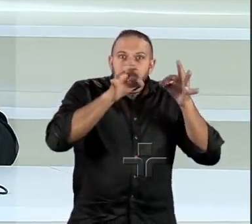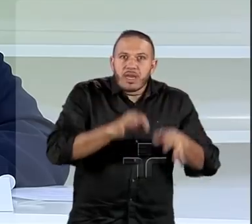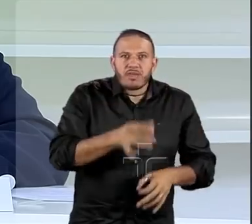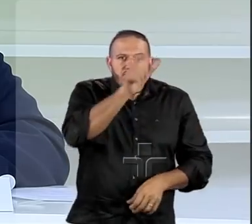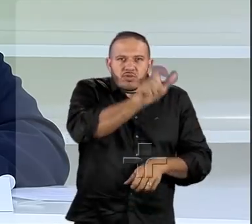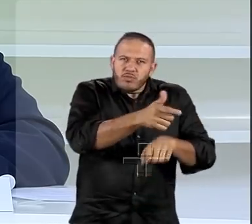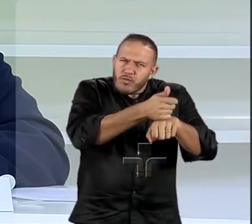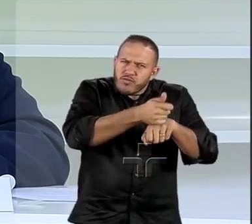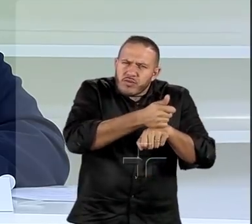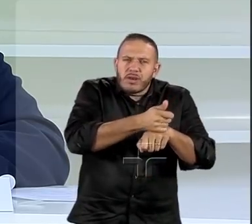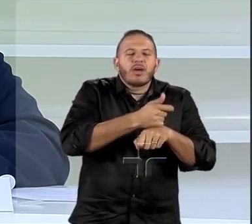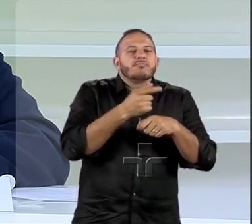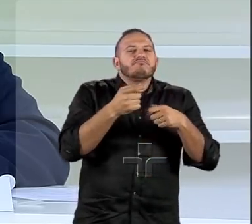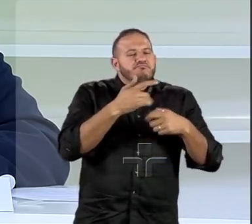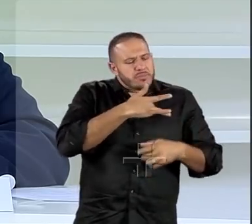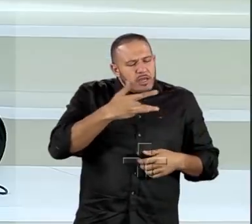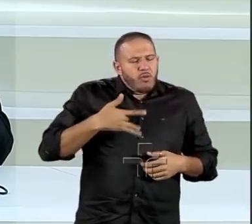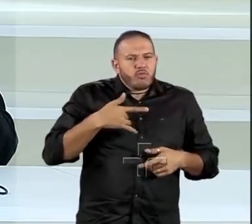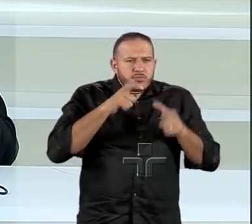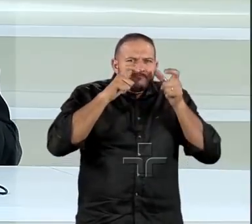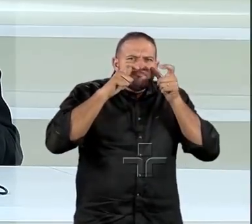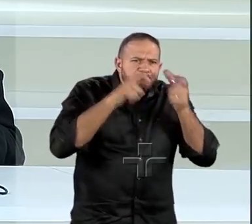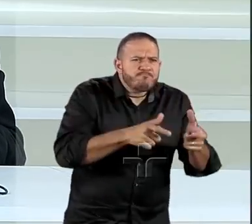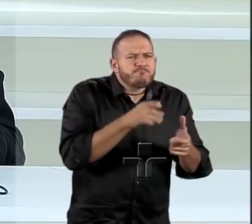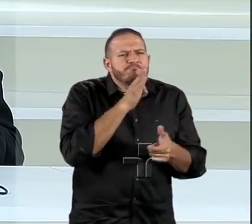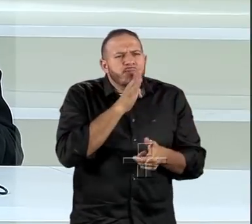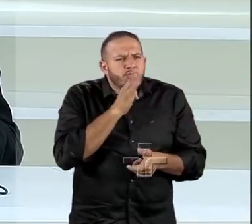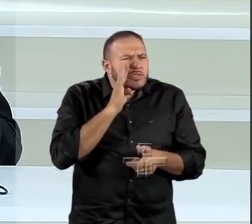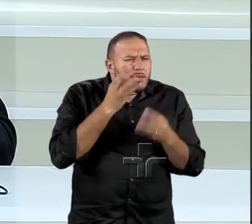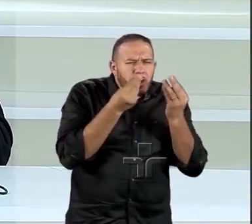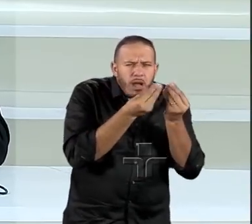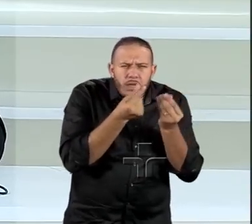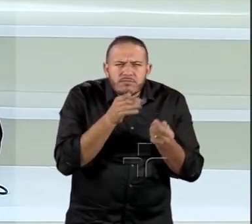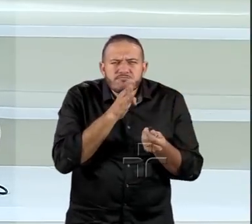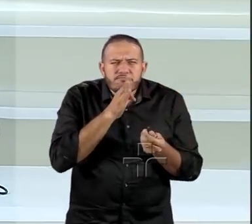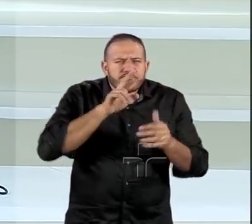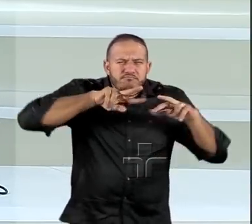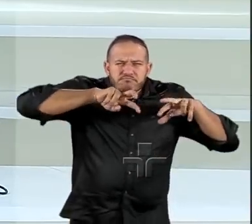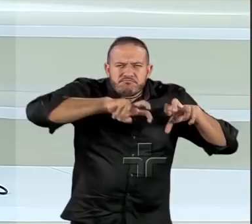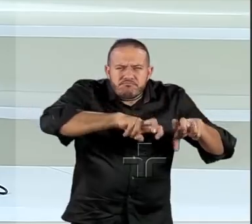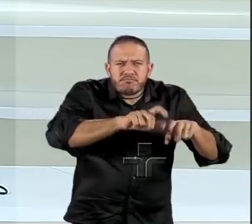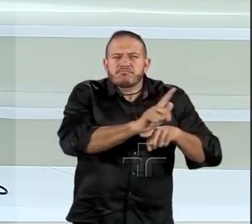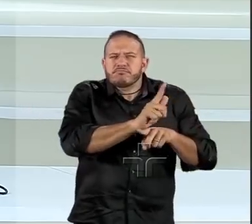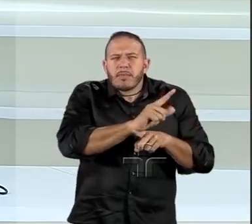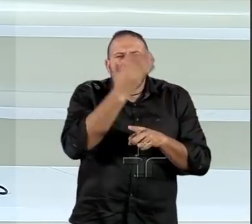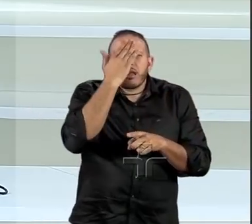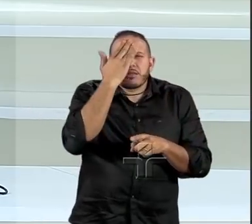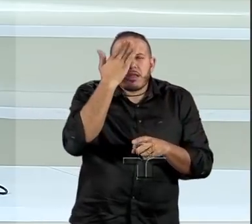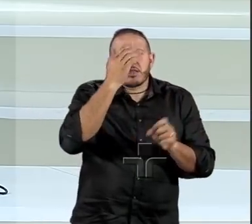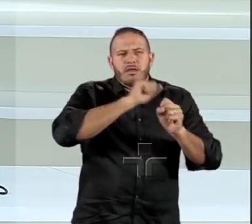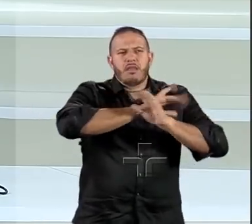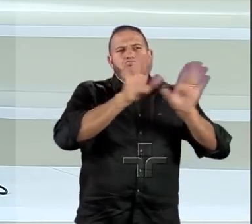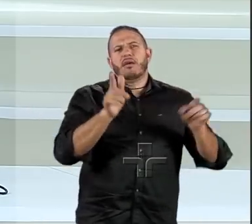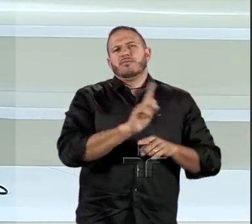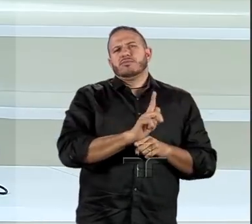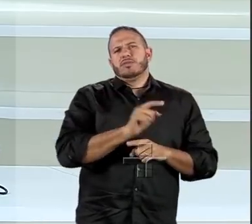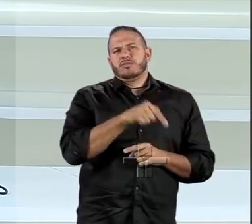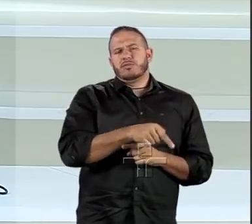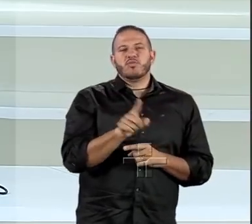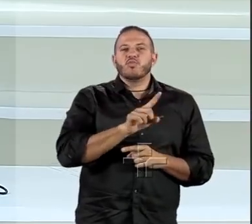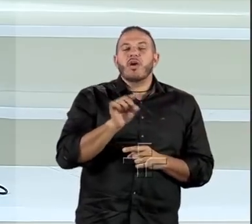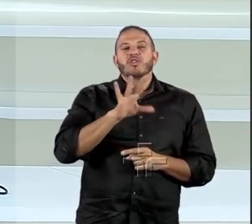de saúde se envolva com o processo de gestão, porque só dessa maneira a gente vai perceber os impactos diretos disso. Não é